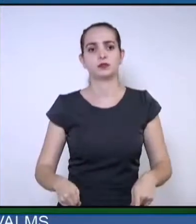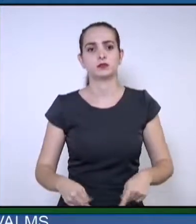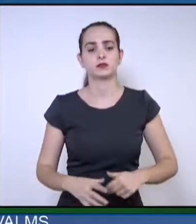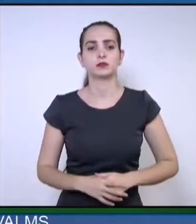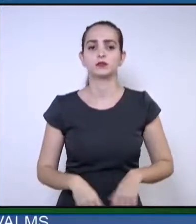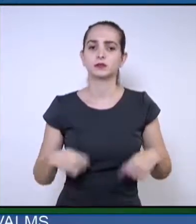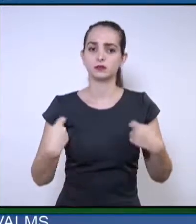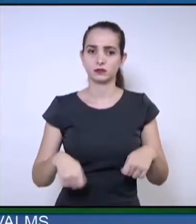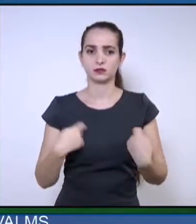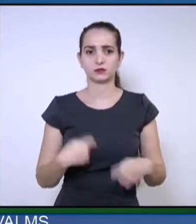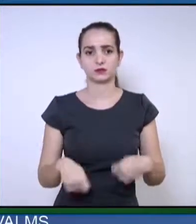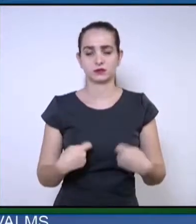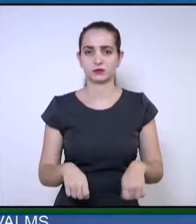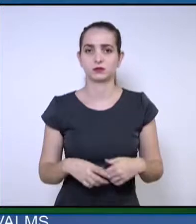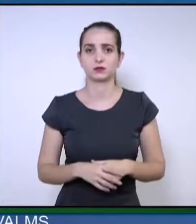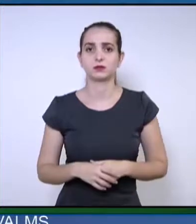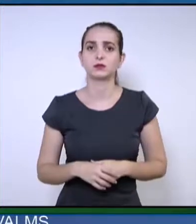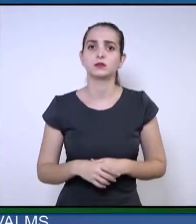precisam